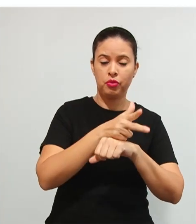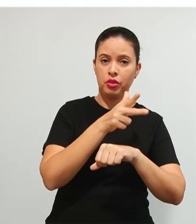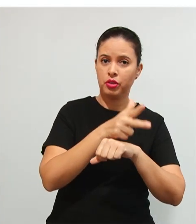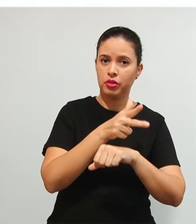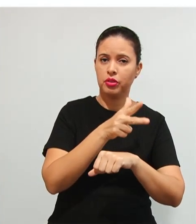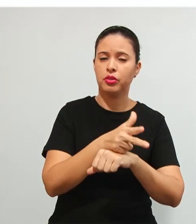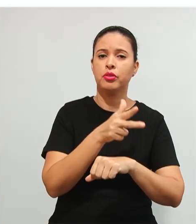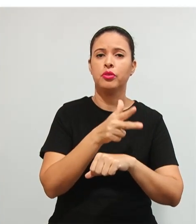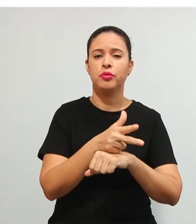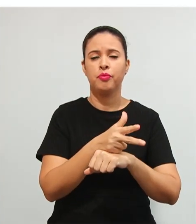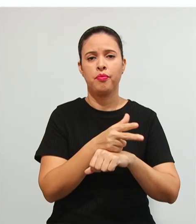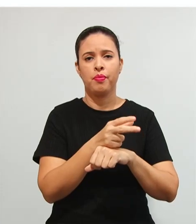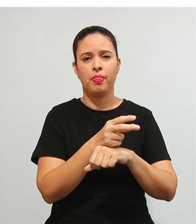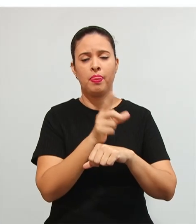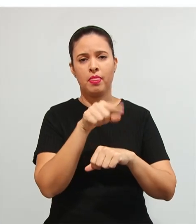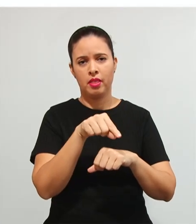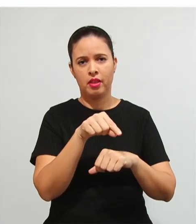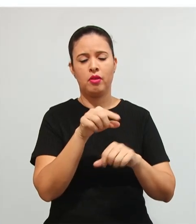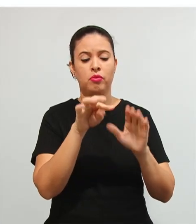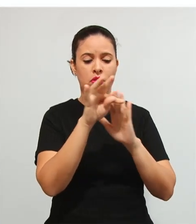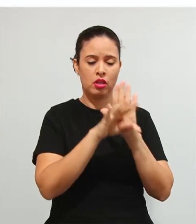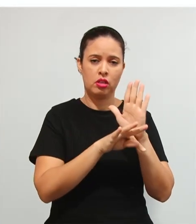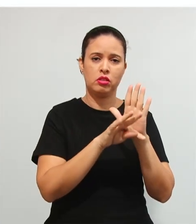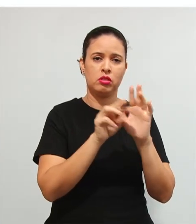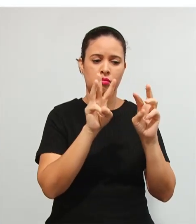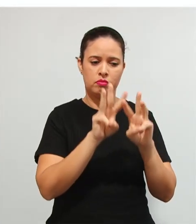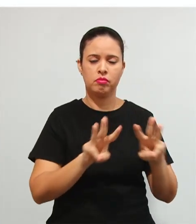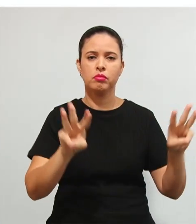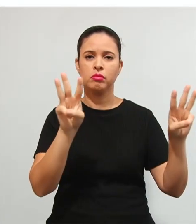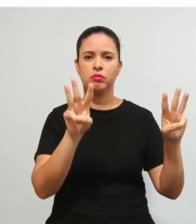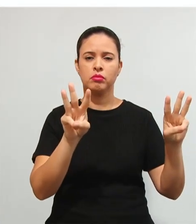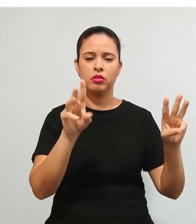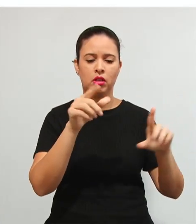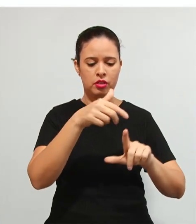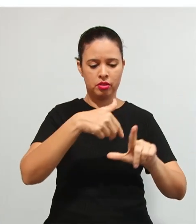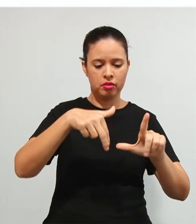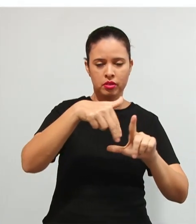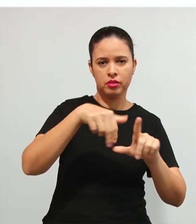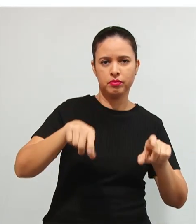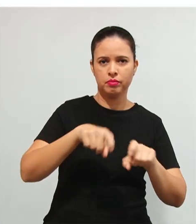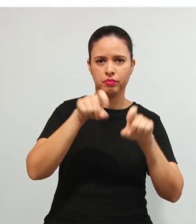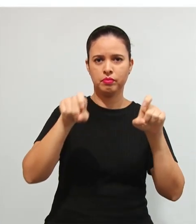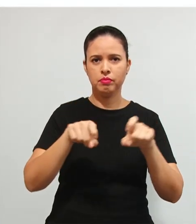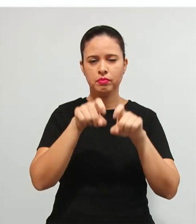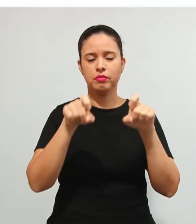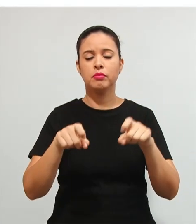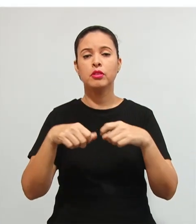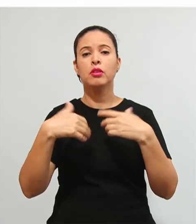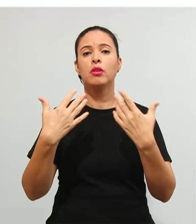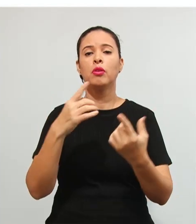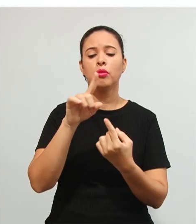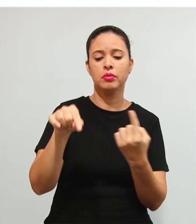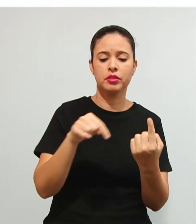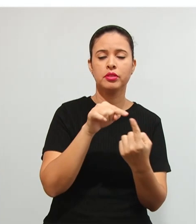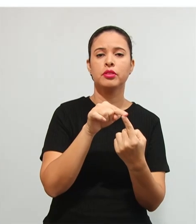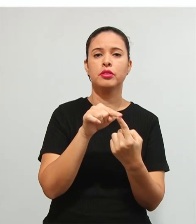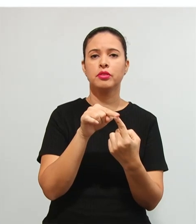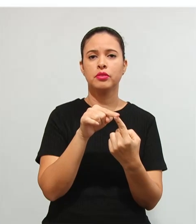um hipertexto, ou uma animação de computador? Quais são as suas potencialidades e, ao mesmo tempo, as